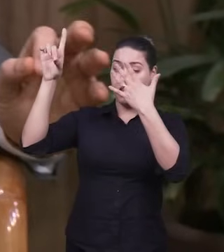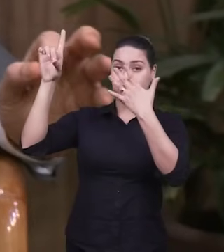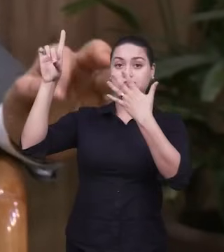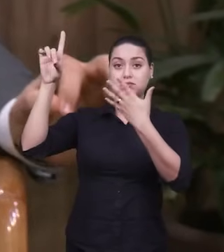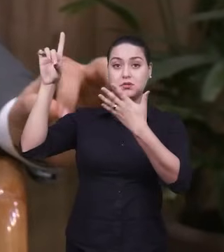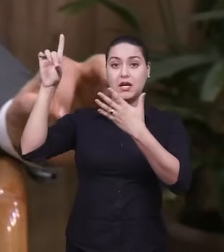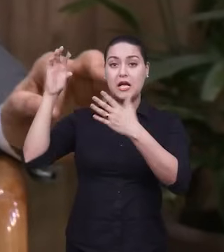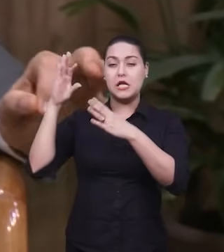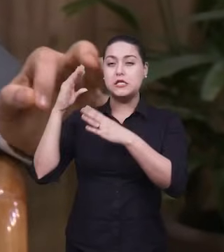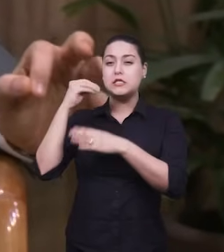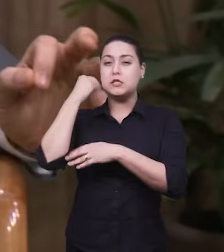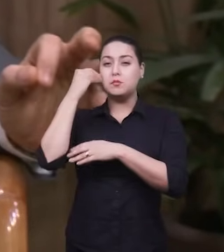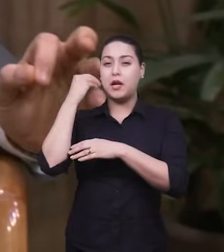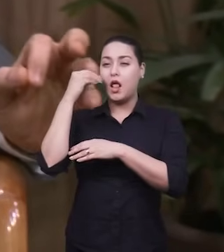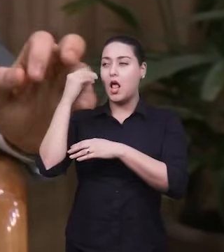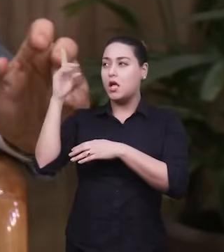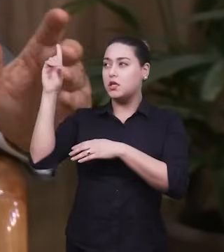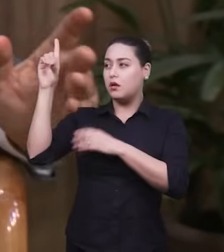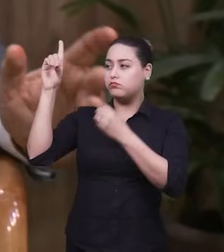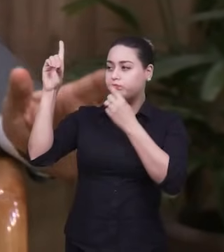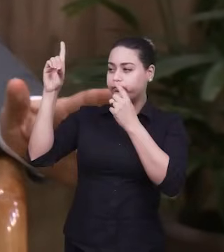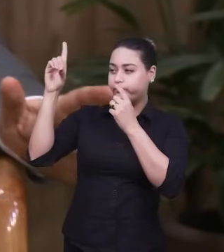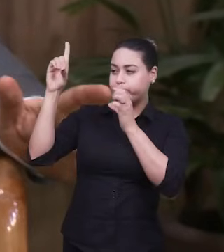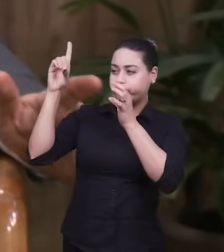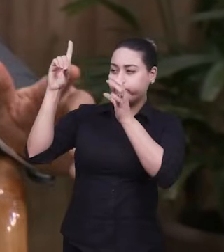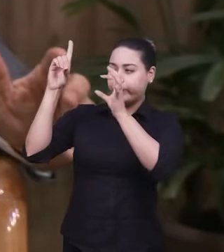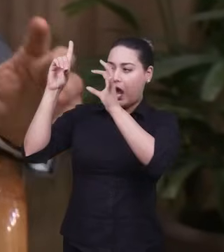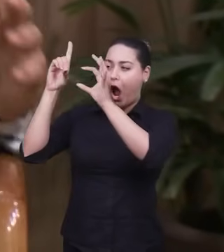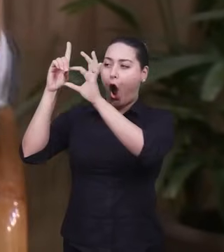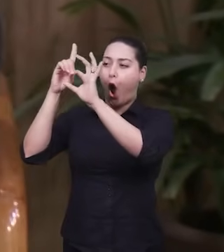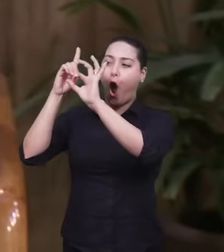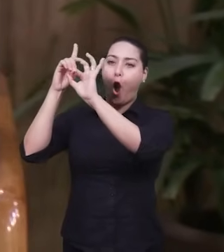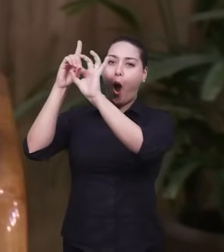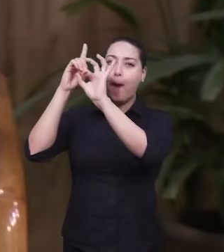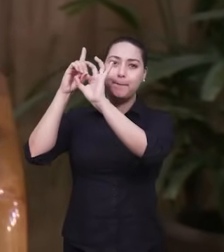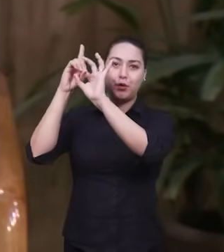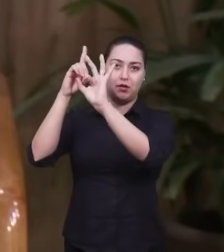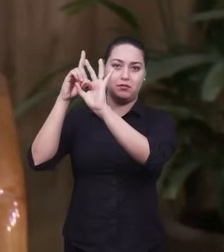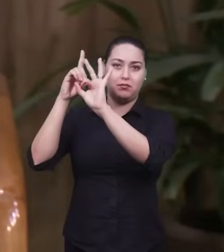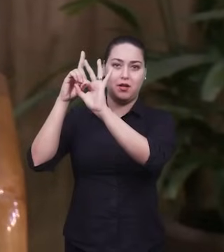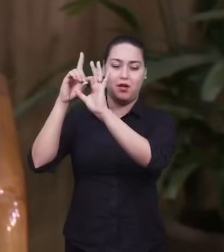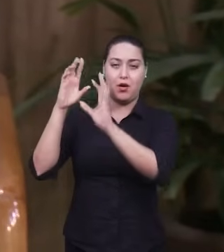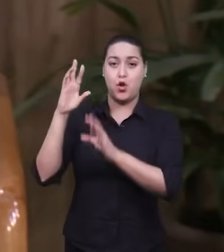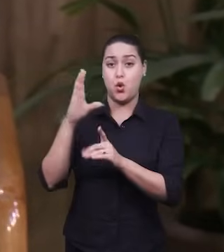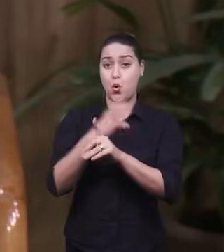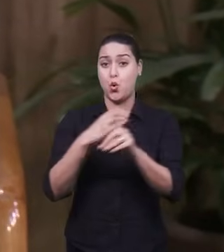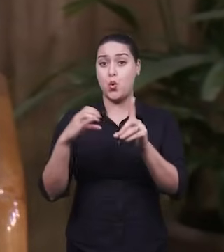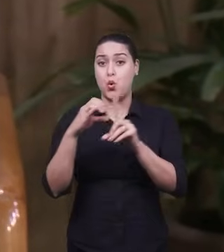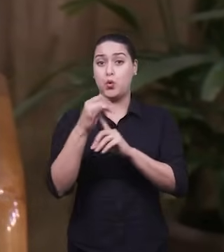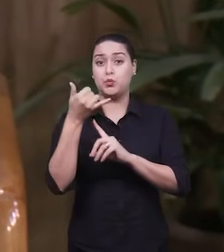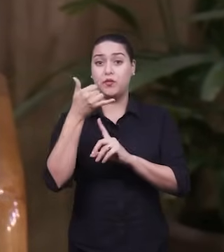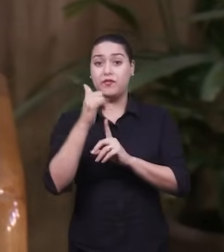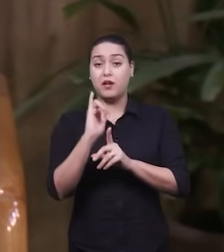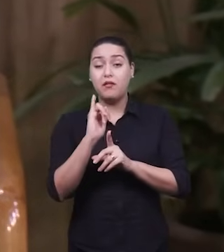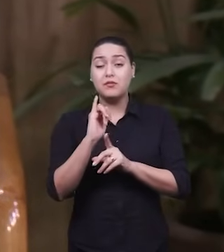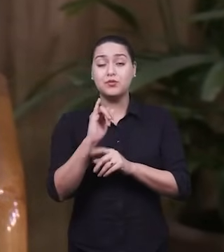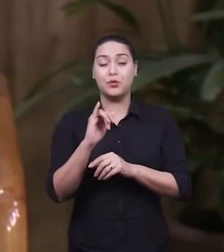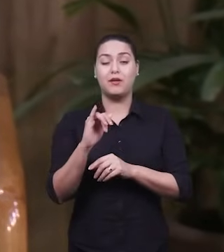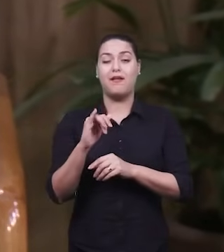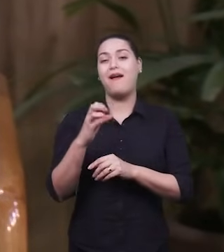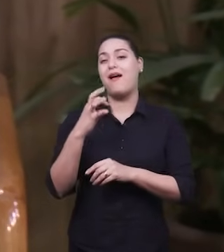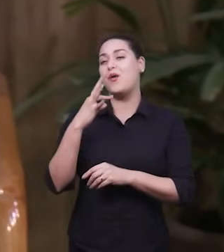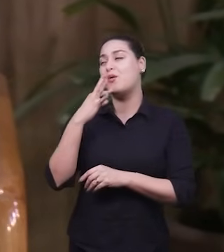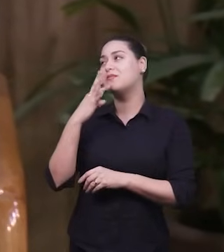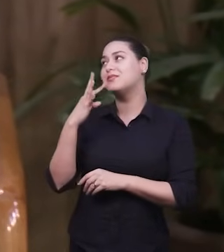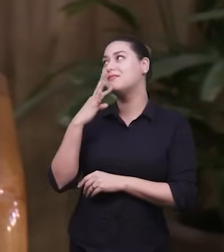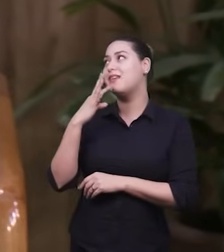você tem uma experiência com Ele, que Ele, se você dá lugar para Ele se revelar, e o culto ele é essa experiência do conhecimento,